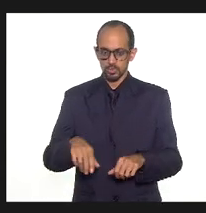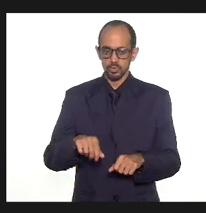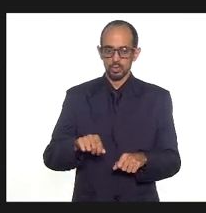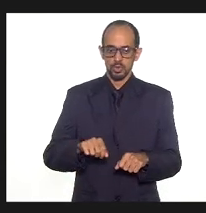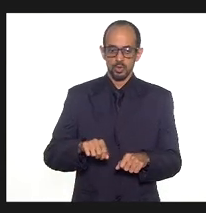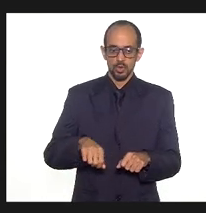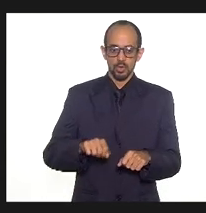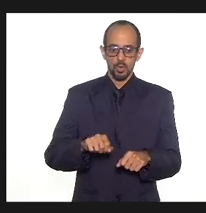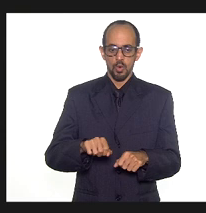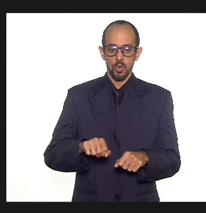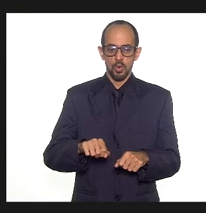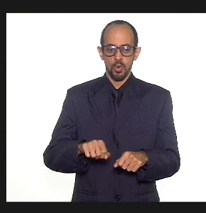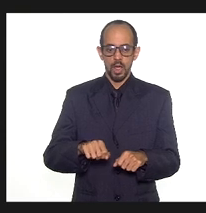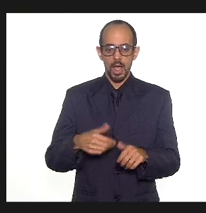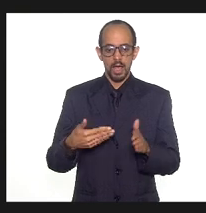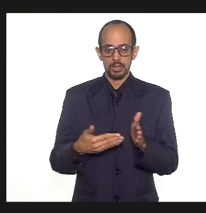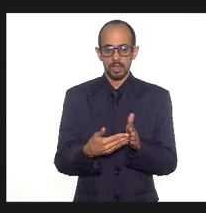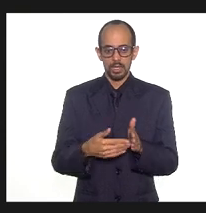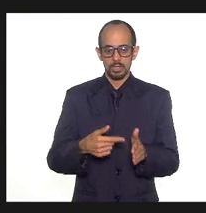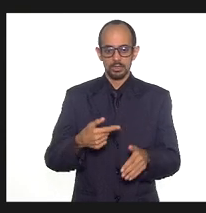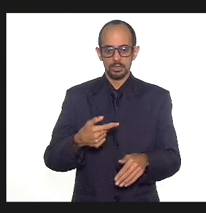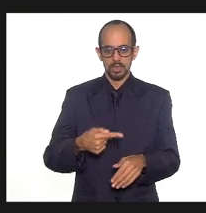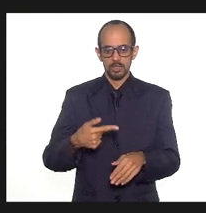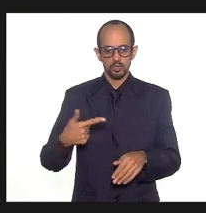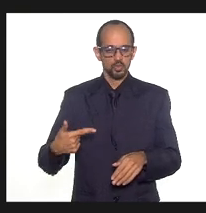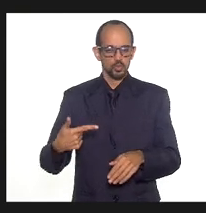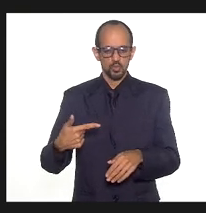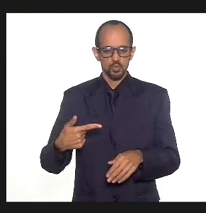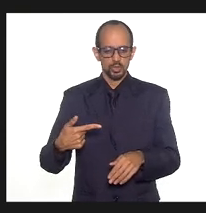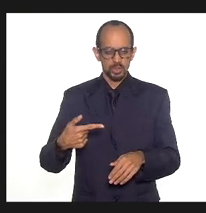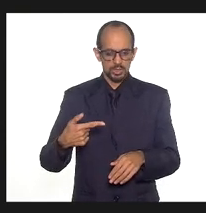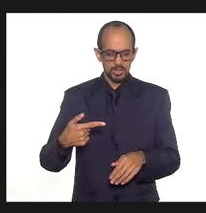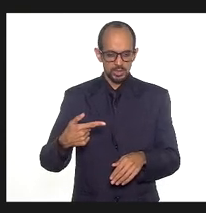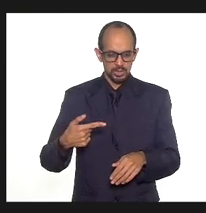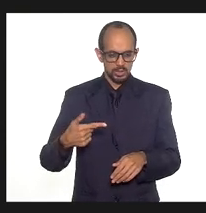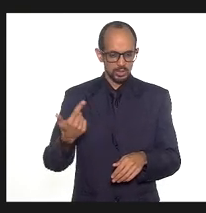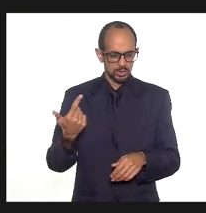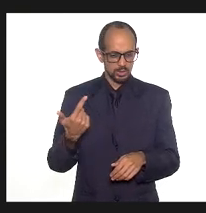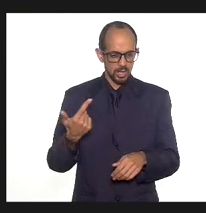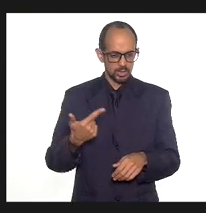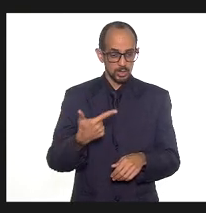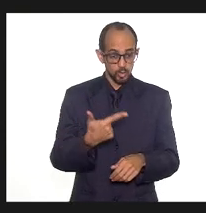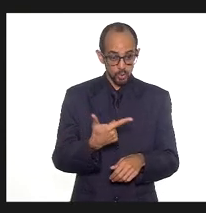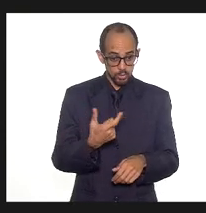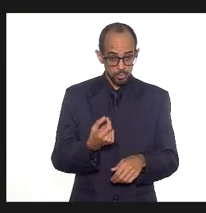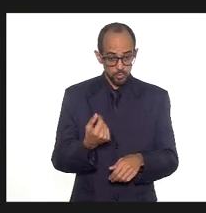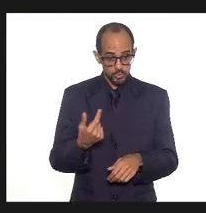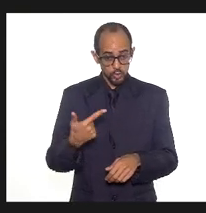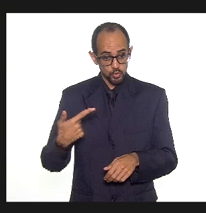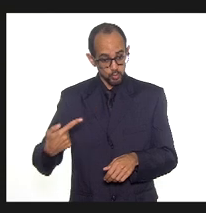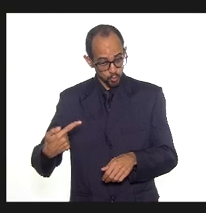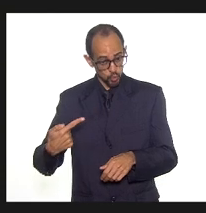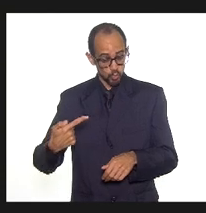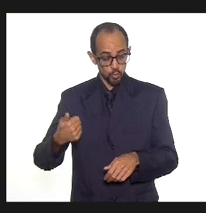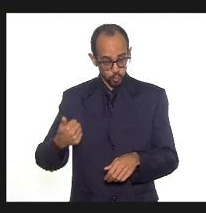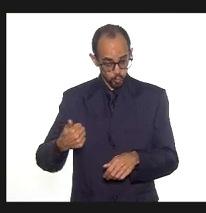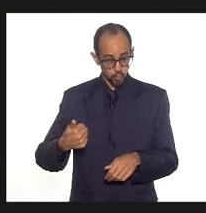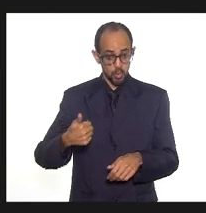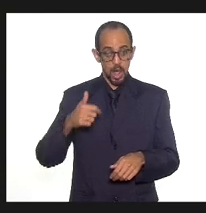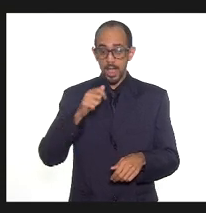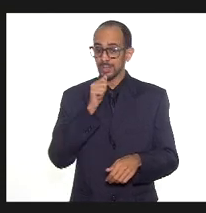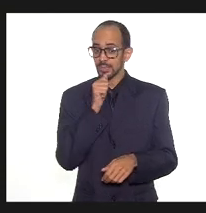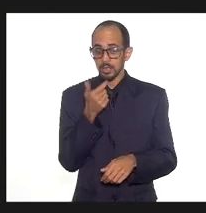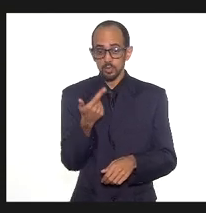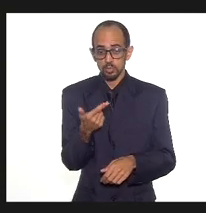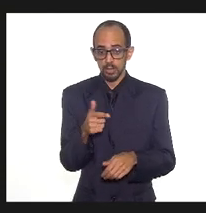a P71 ainda não foi entregue, vai ser entregue em 2023, ainda com uma previsão, né, contando os meses de atraso aqui, e a gente tem